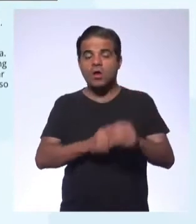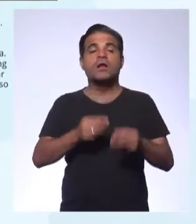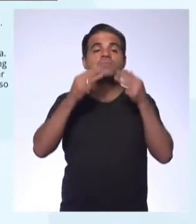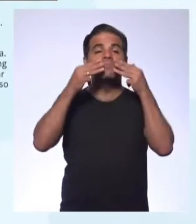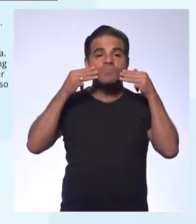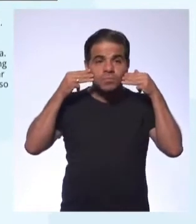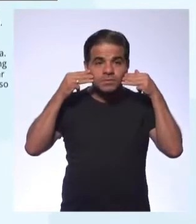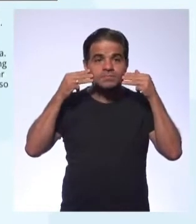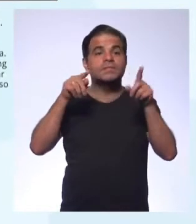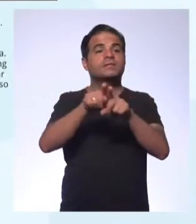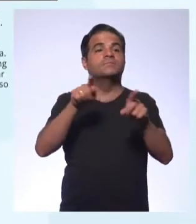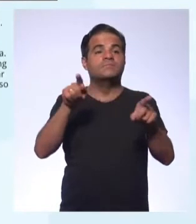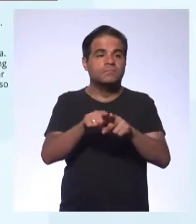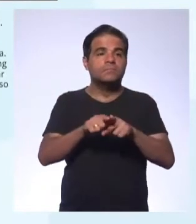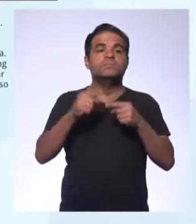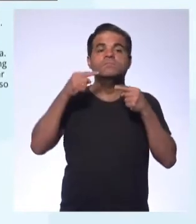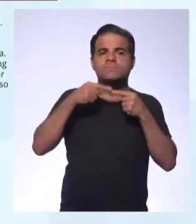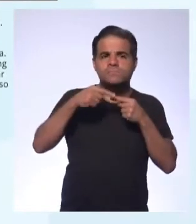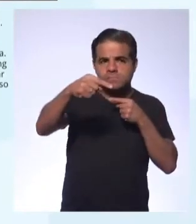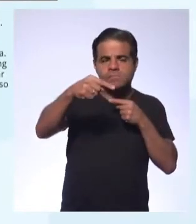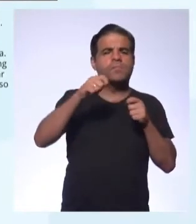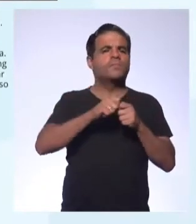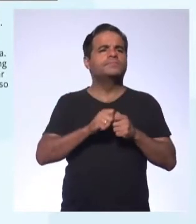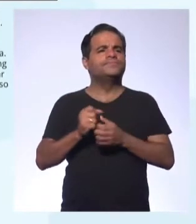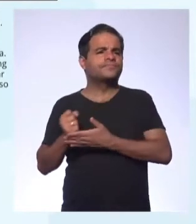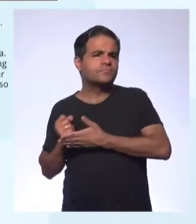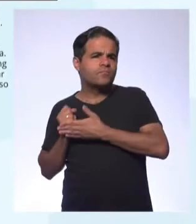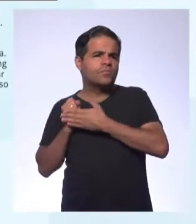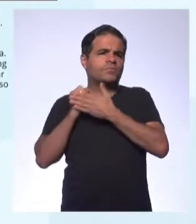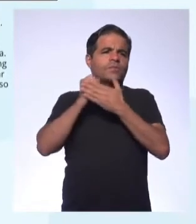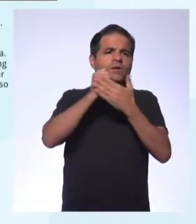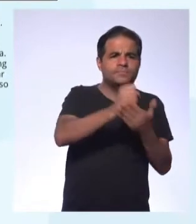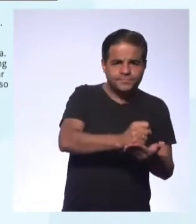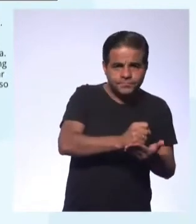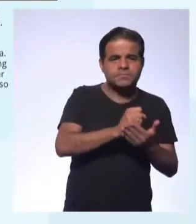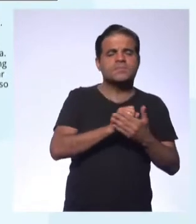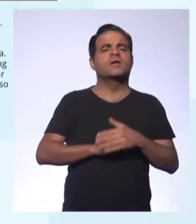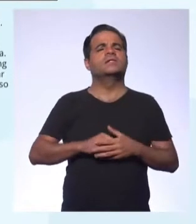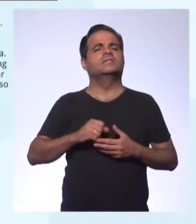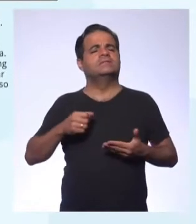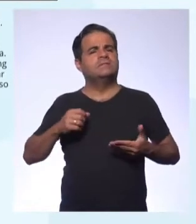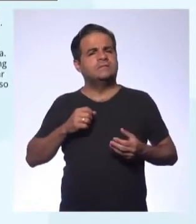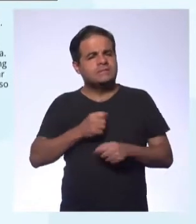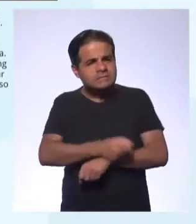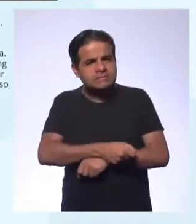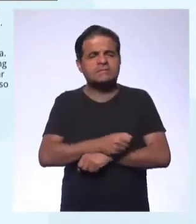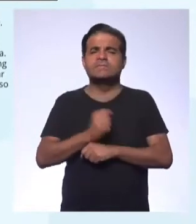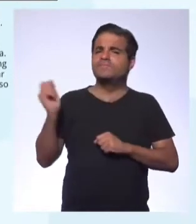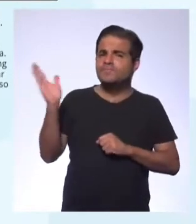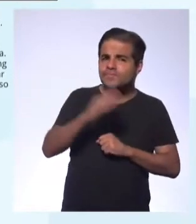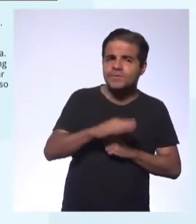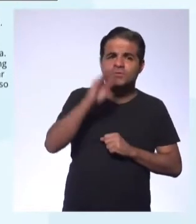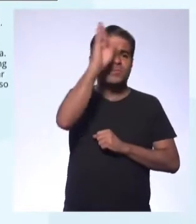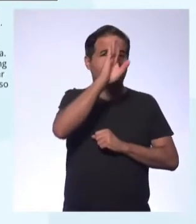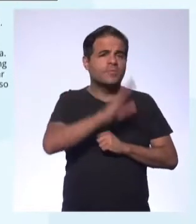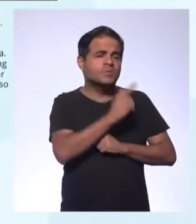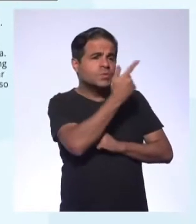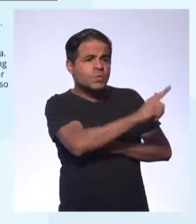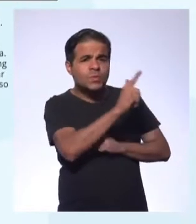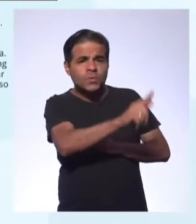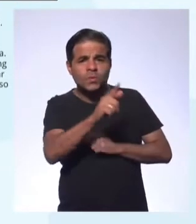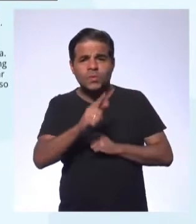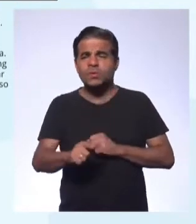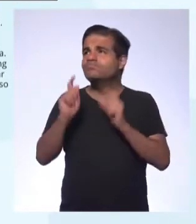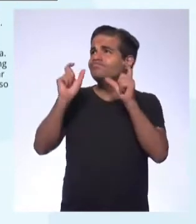Moçambique. Dali eram feitos transportes de negros escravizados, vindo para o Brasil e outras